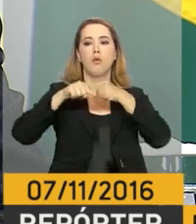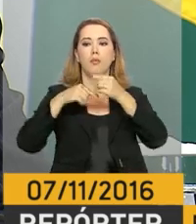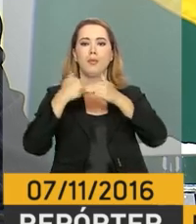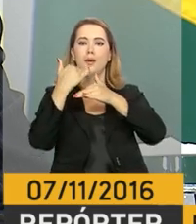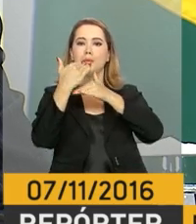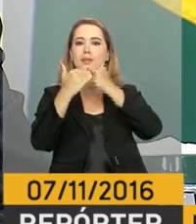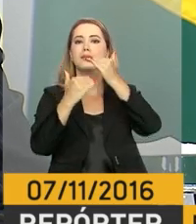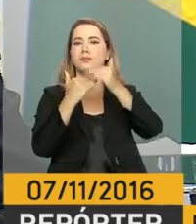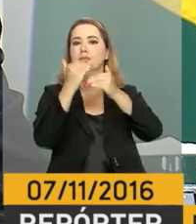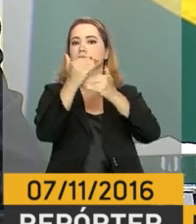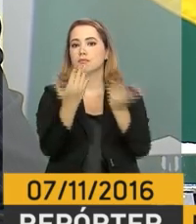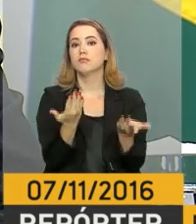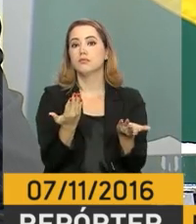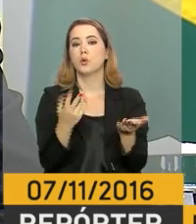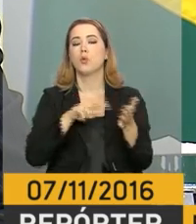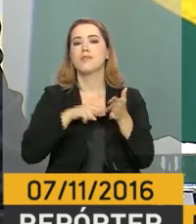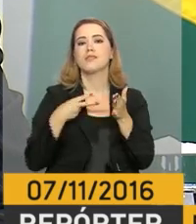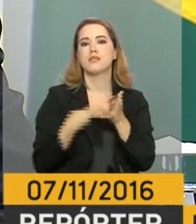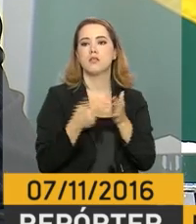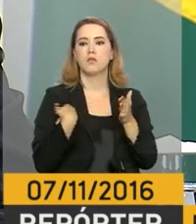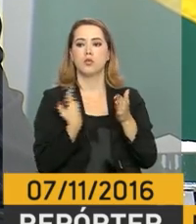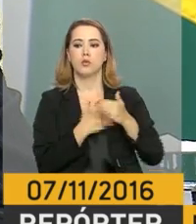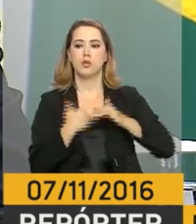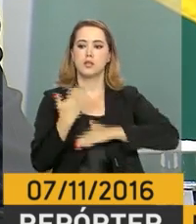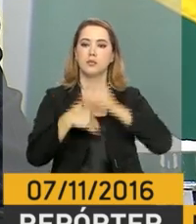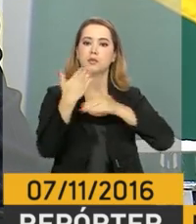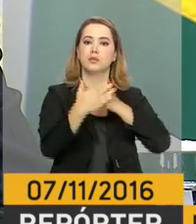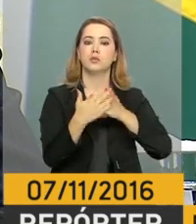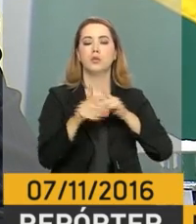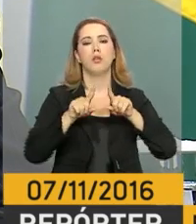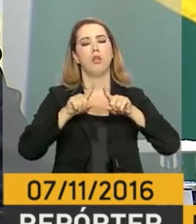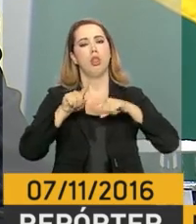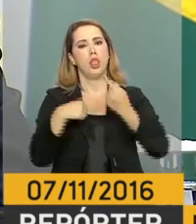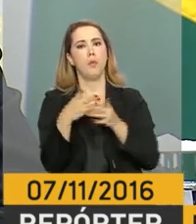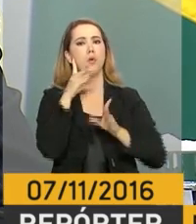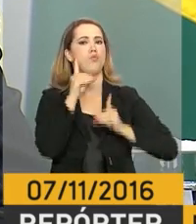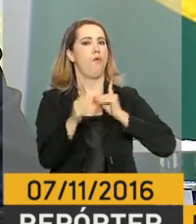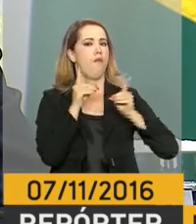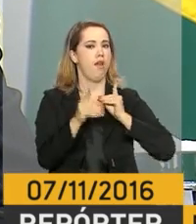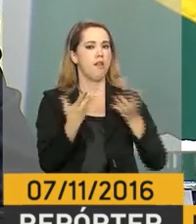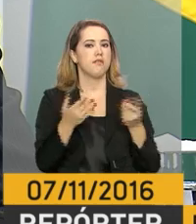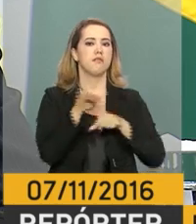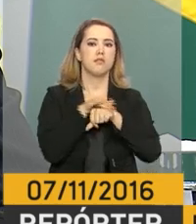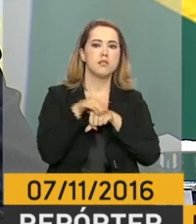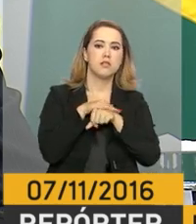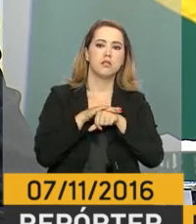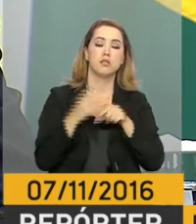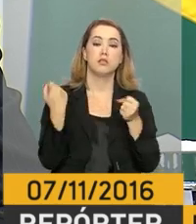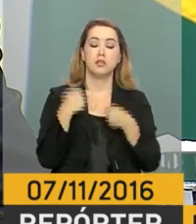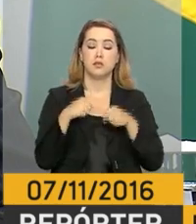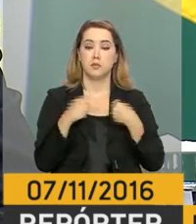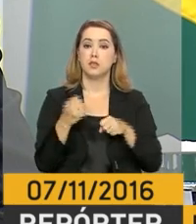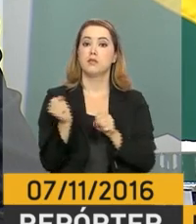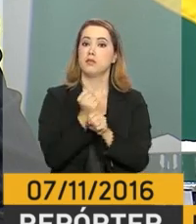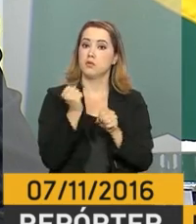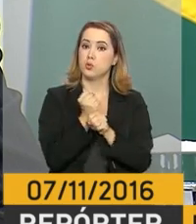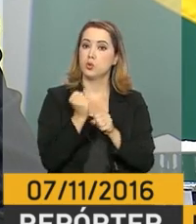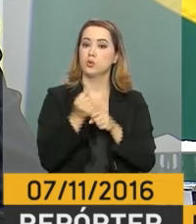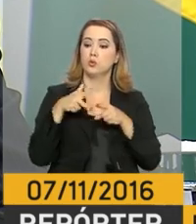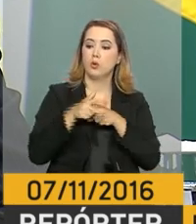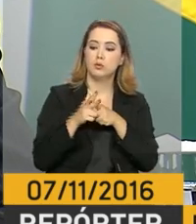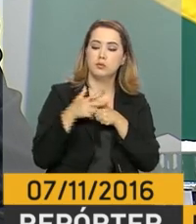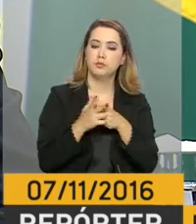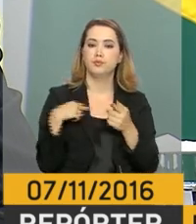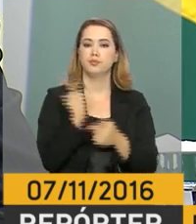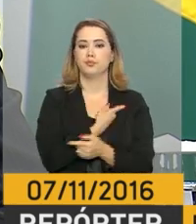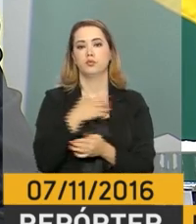Ou seja, nós atingiremos o crescimento por meio do diálogo e por meio das reformas que nós temos feito. Então, quero